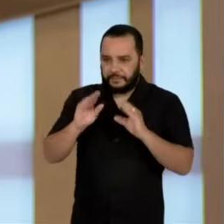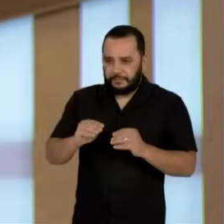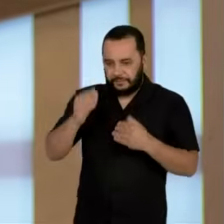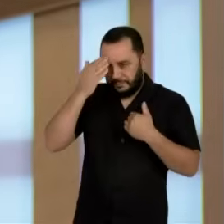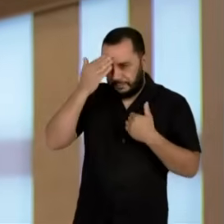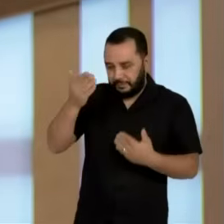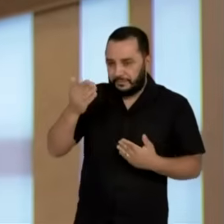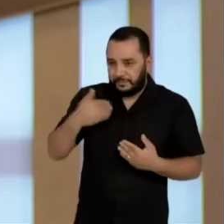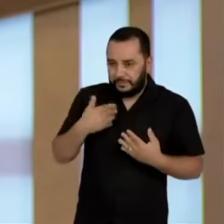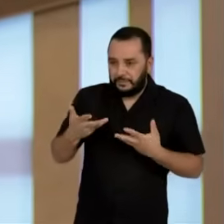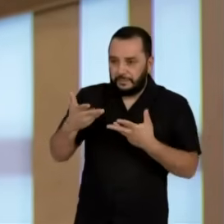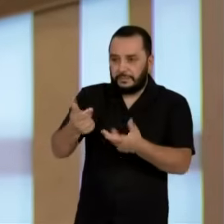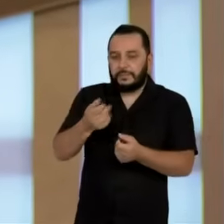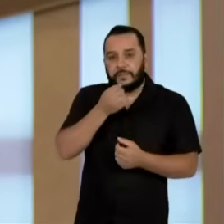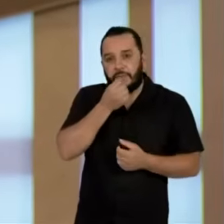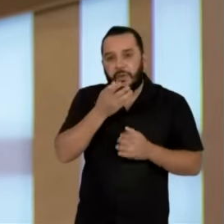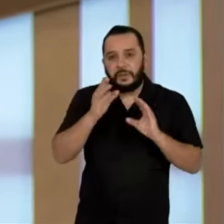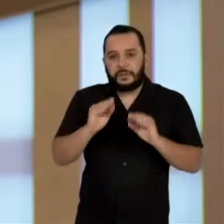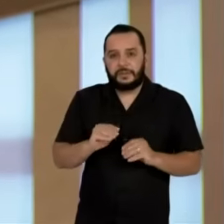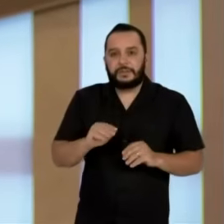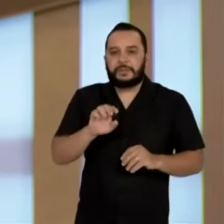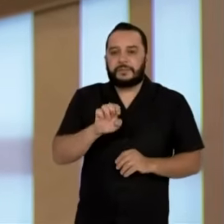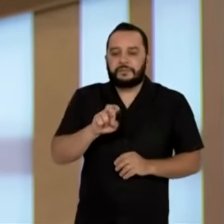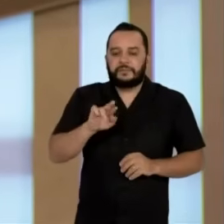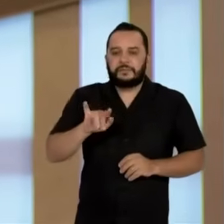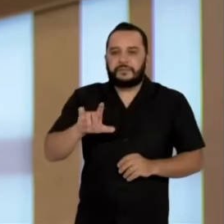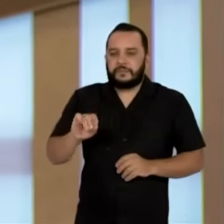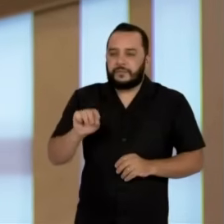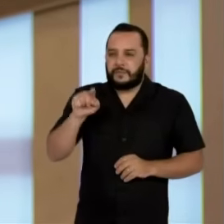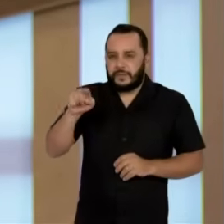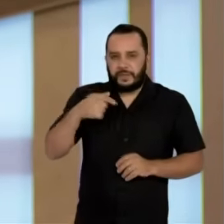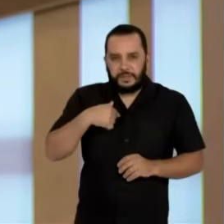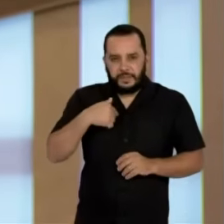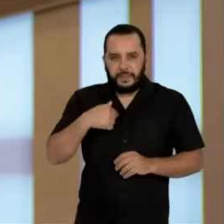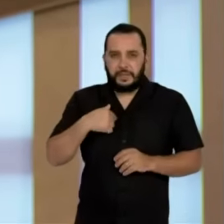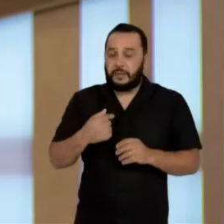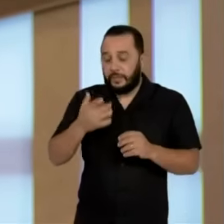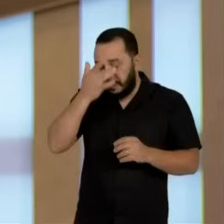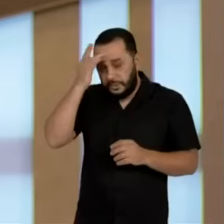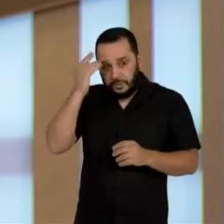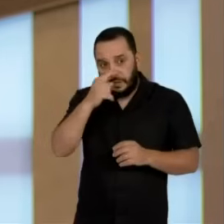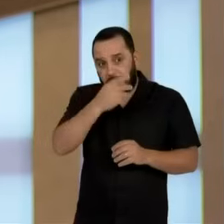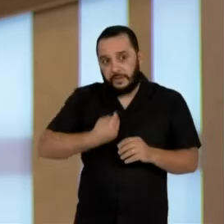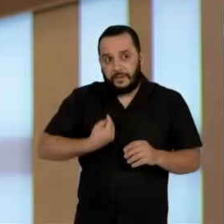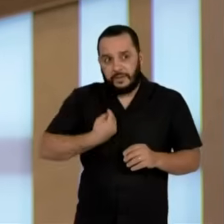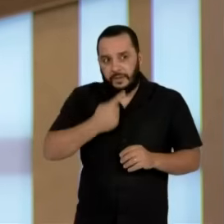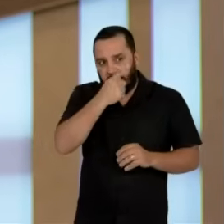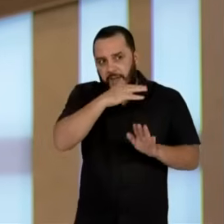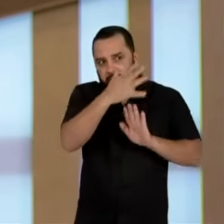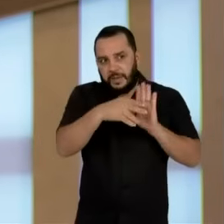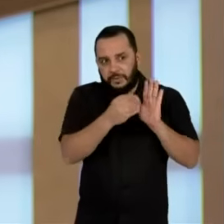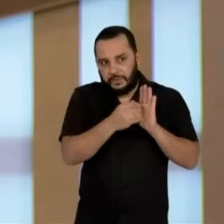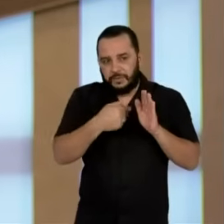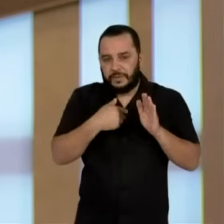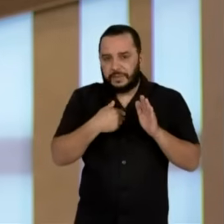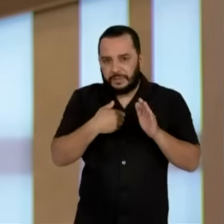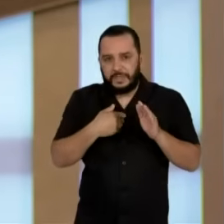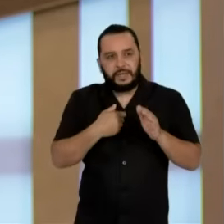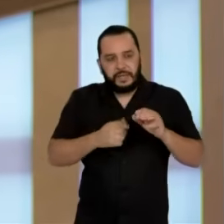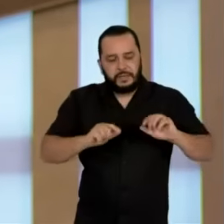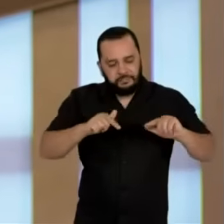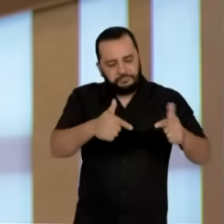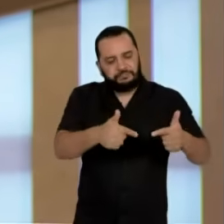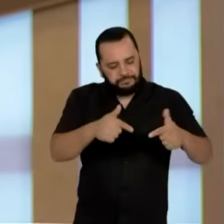Boa noite, Eugênio. Boa noite. Eu queria saber de você o que é para o empreendedor social, uma pessoa que está na Amazônia, que dedica a sua vida a essa região,